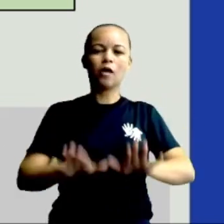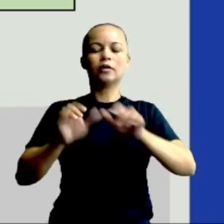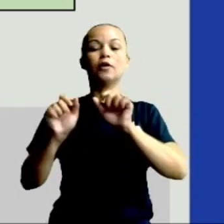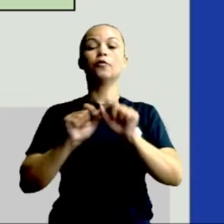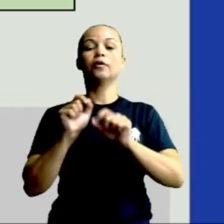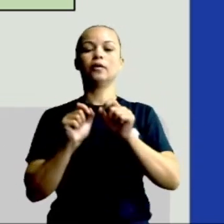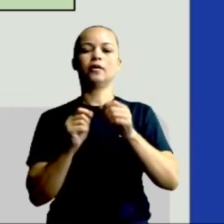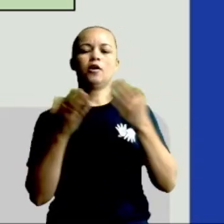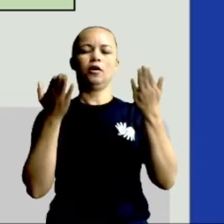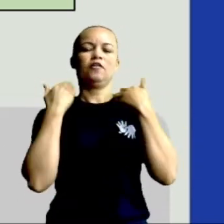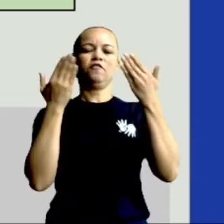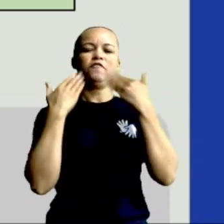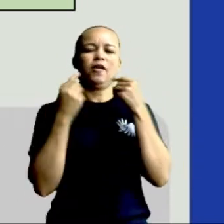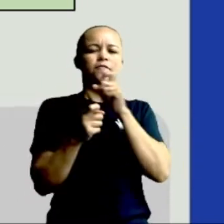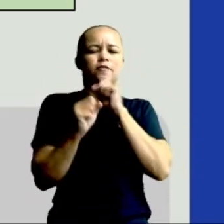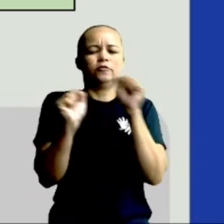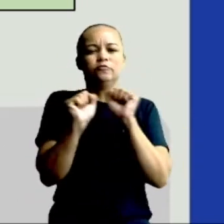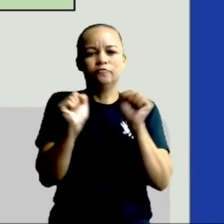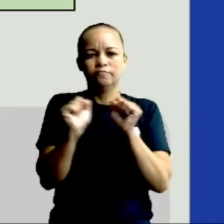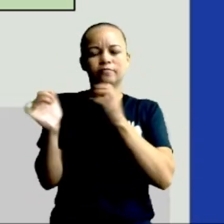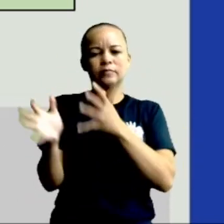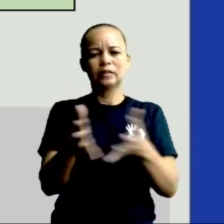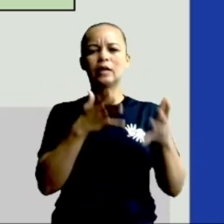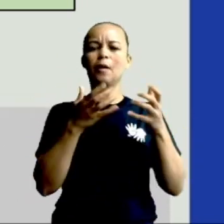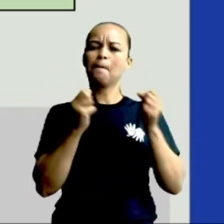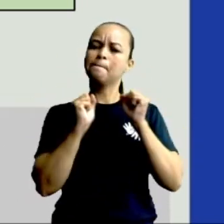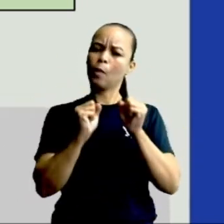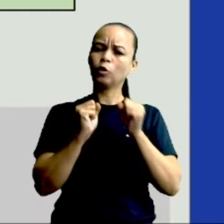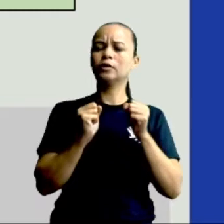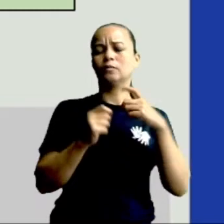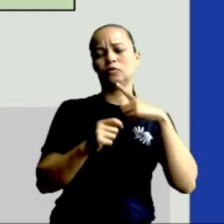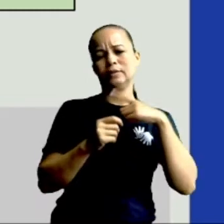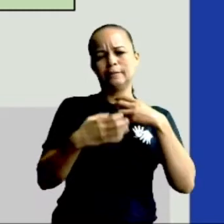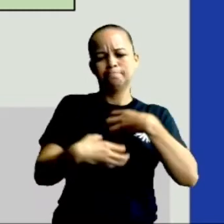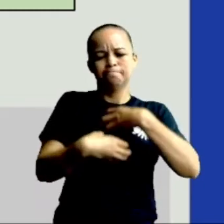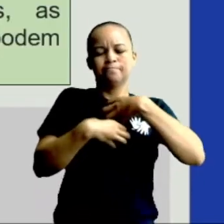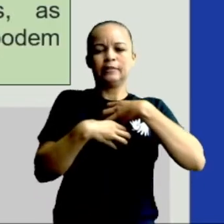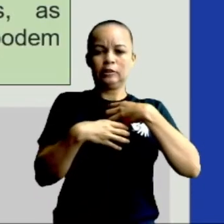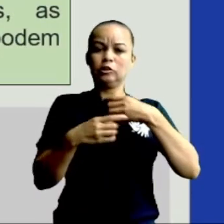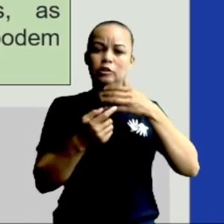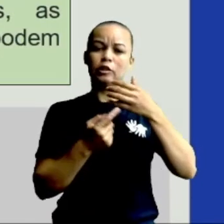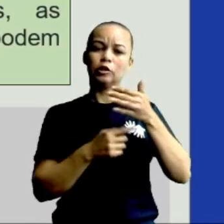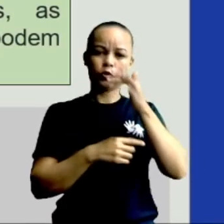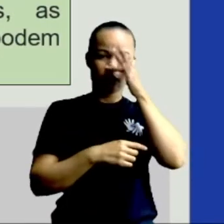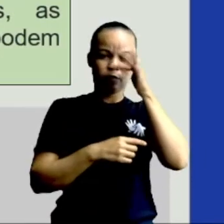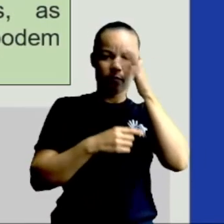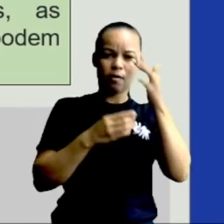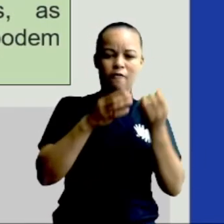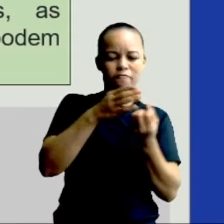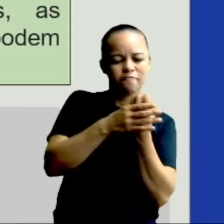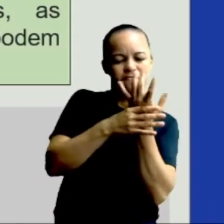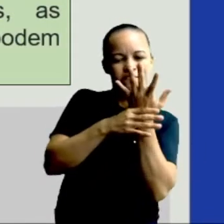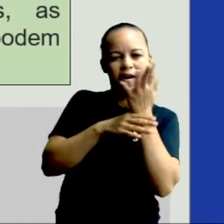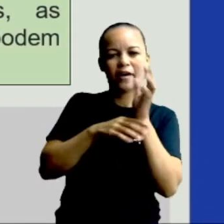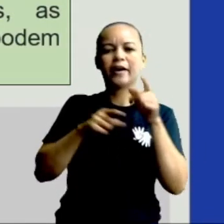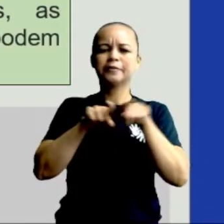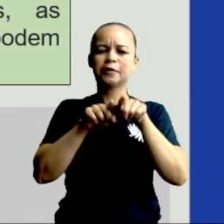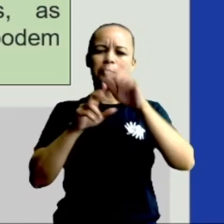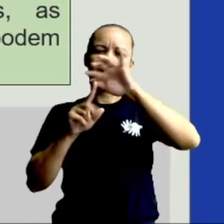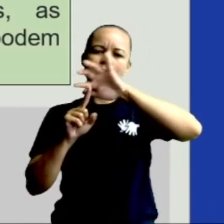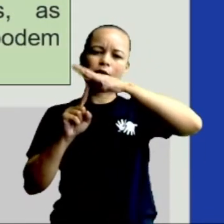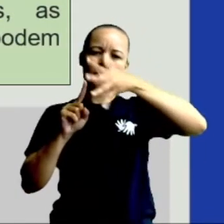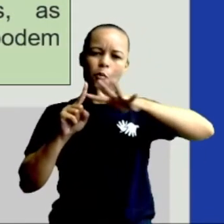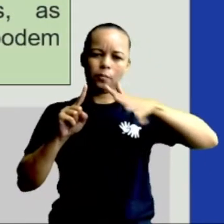podemos sentir os efeitos do outono e da primavera em algumas regiões. Vamos ver lá, pessoal? Diversidade